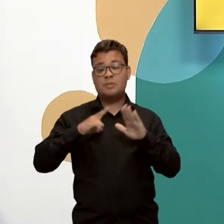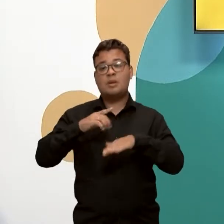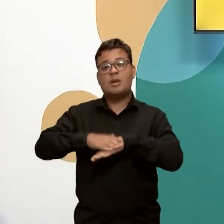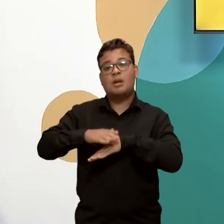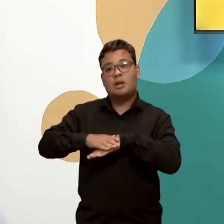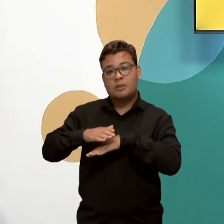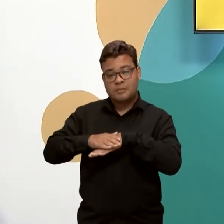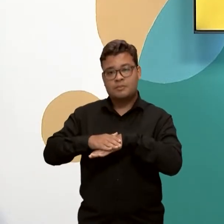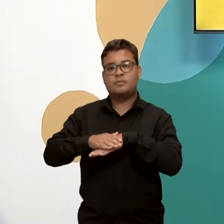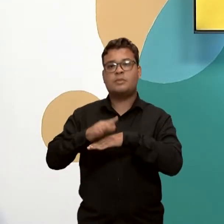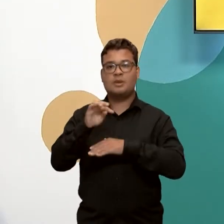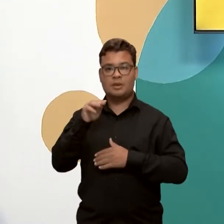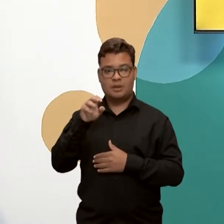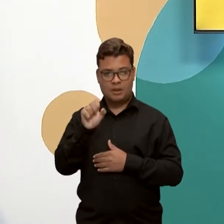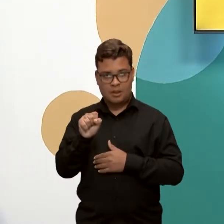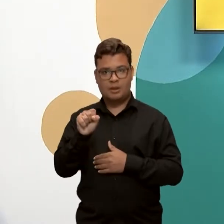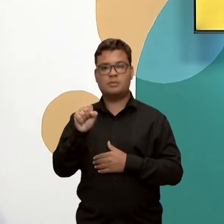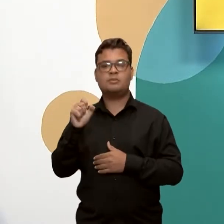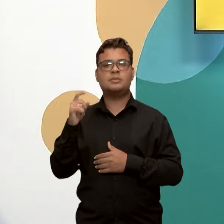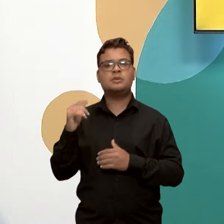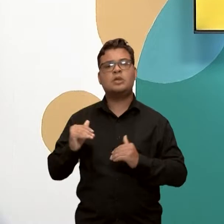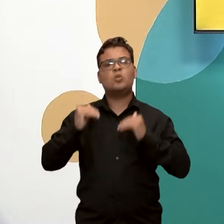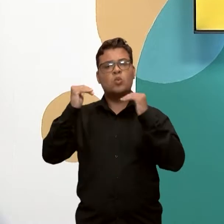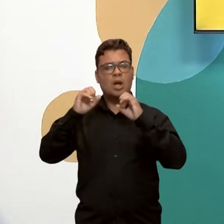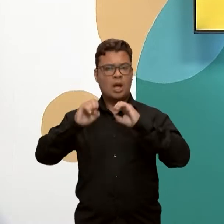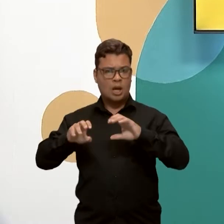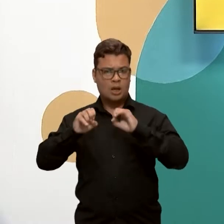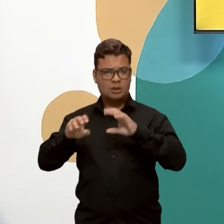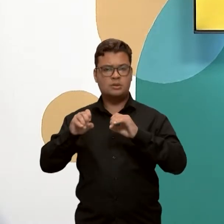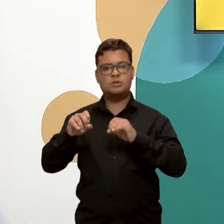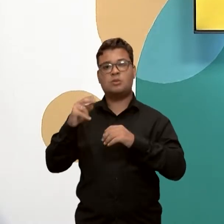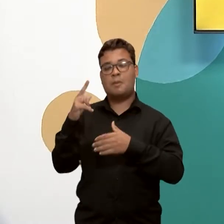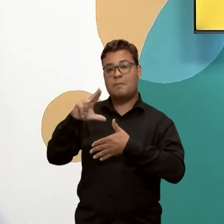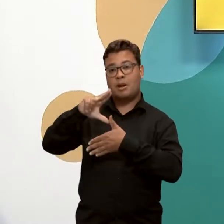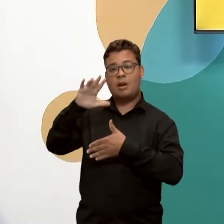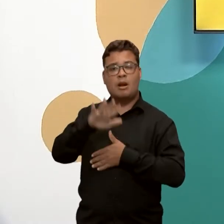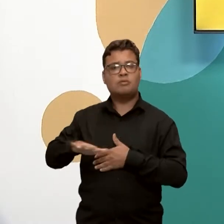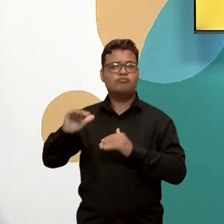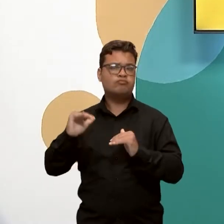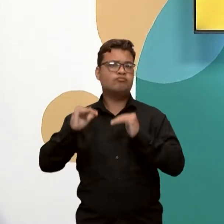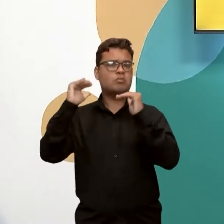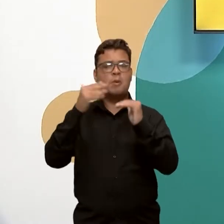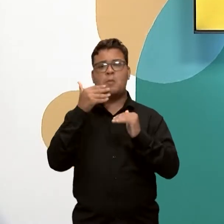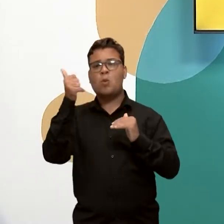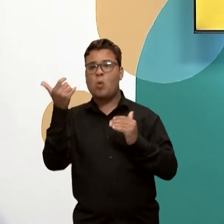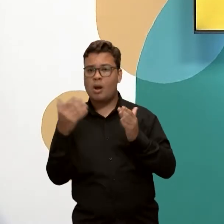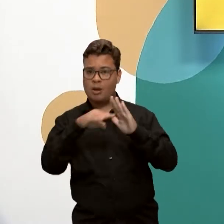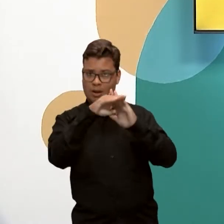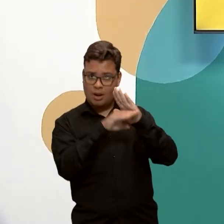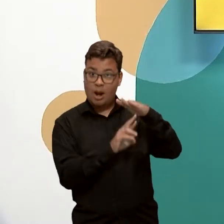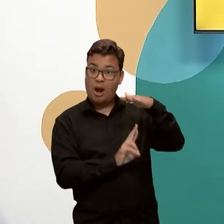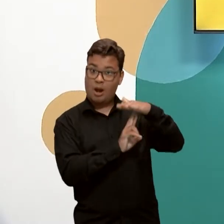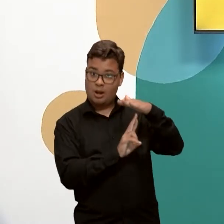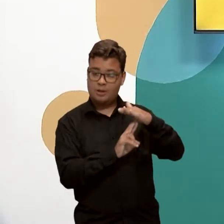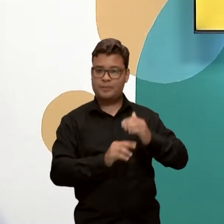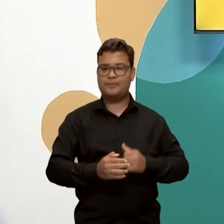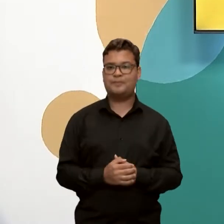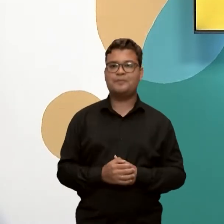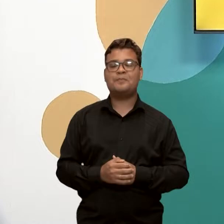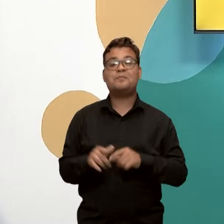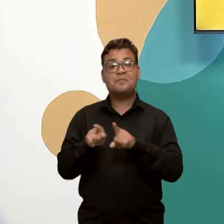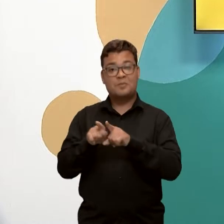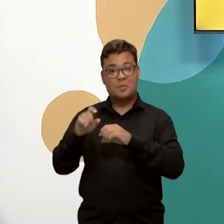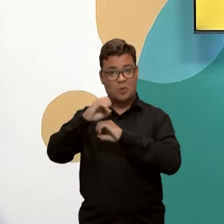Times Higher Education World da América Latina. Além disso, a UFG é considerada uma das 1000